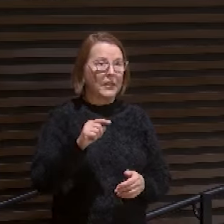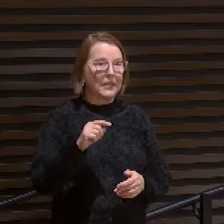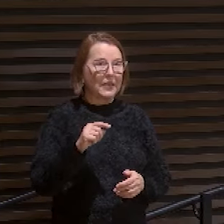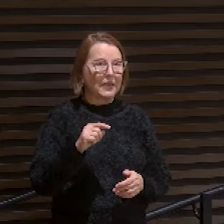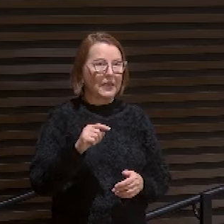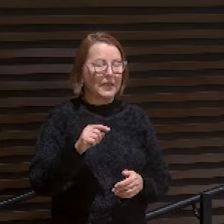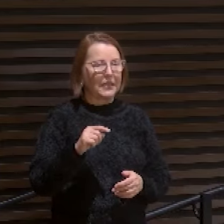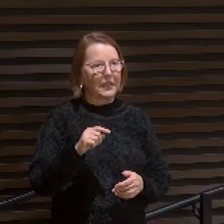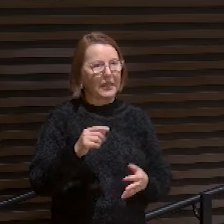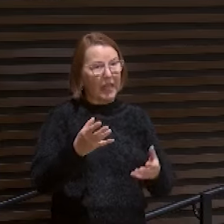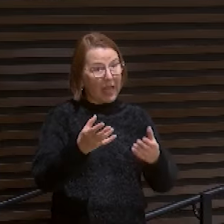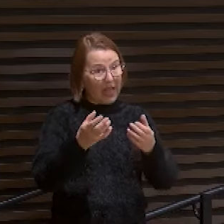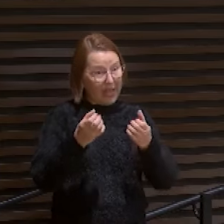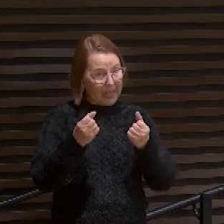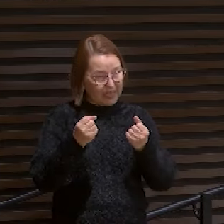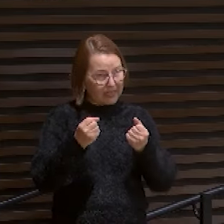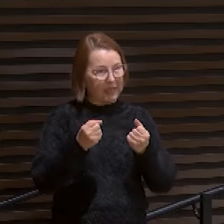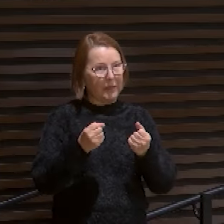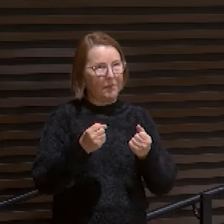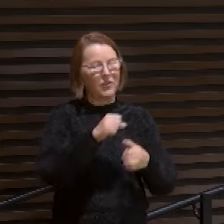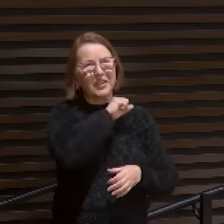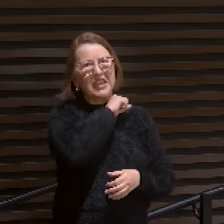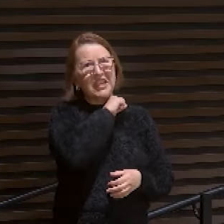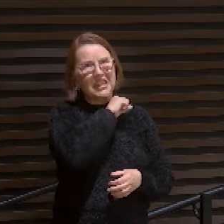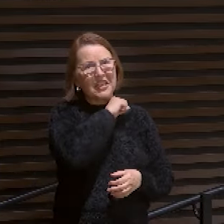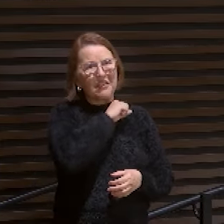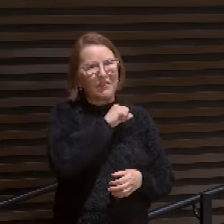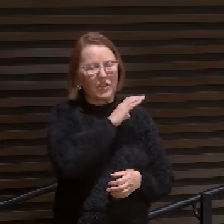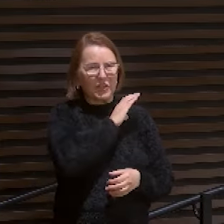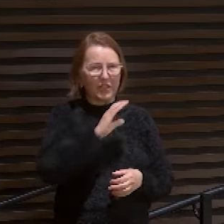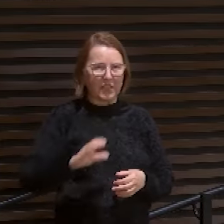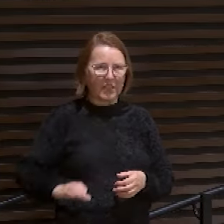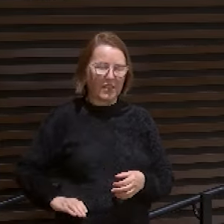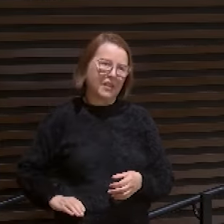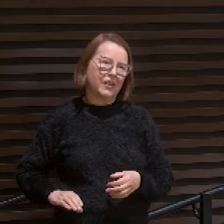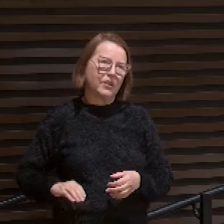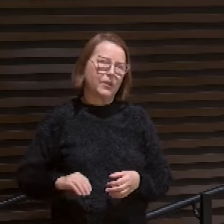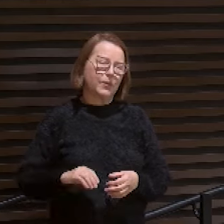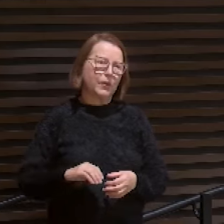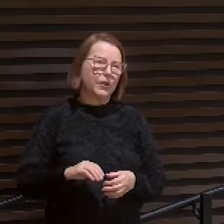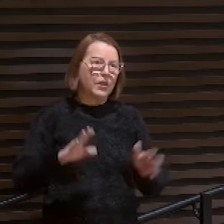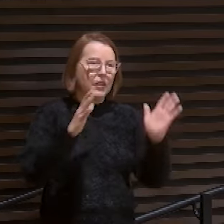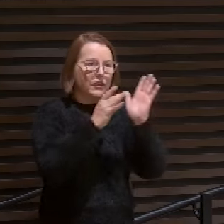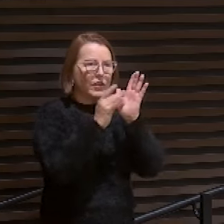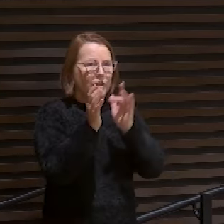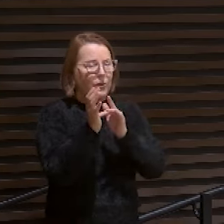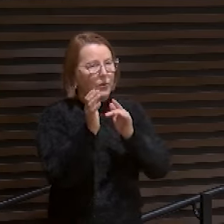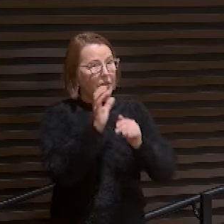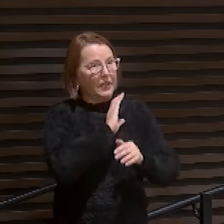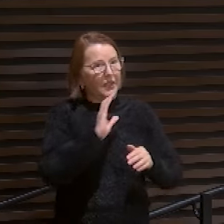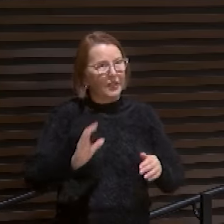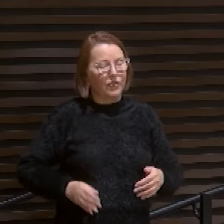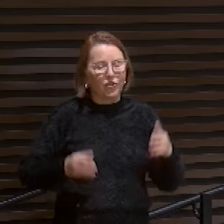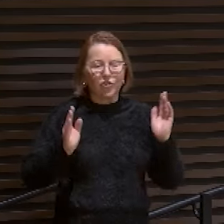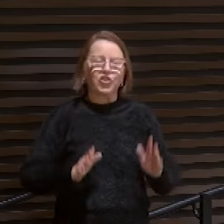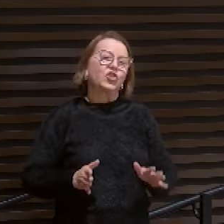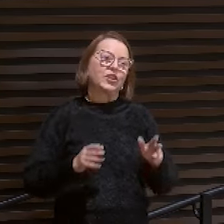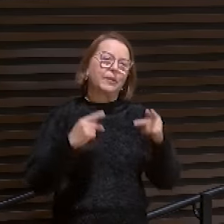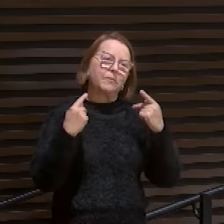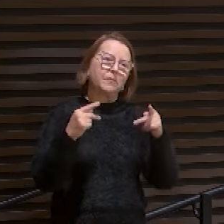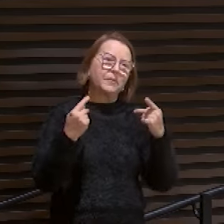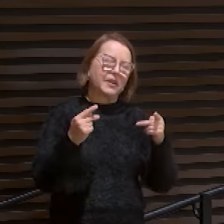de Cristo e o seu benefício, ele chega a perguntar, ante cujos olhos Jesus Cristo foi exposto como crucificado, quem foi que